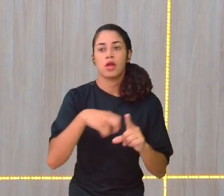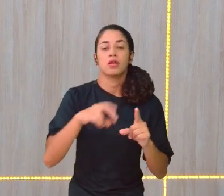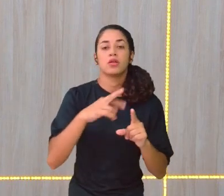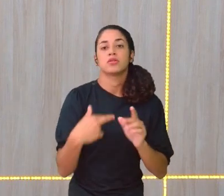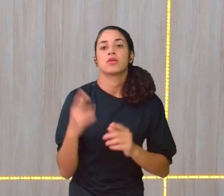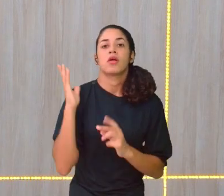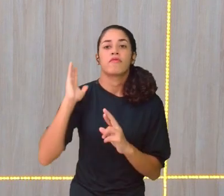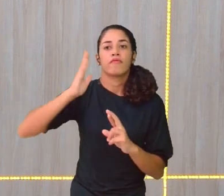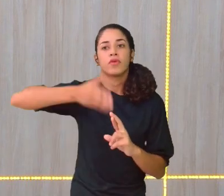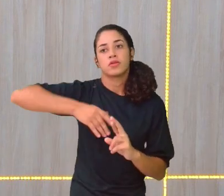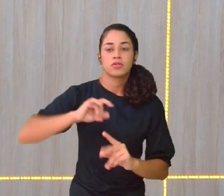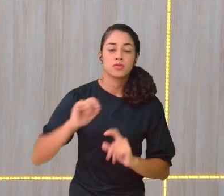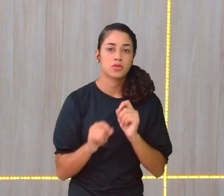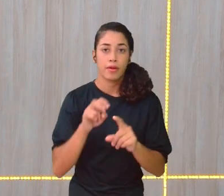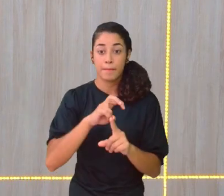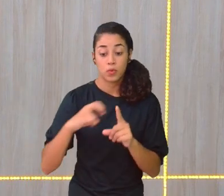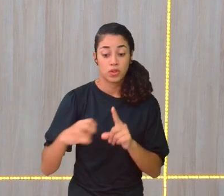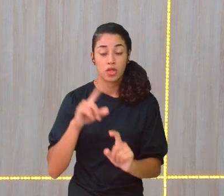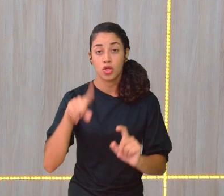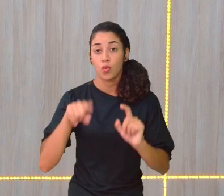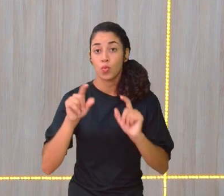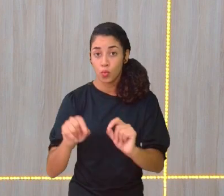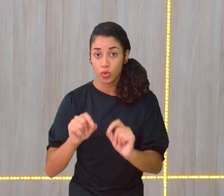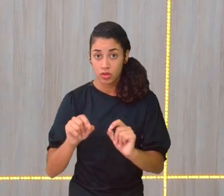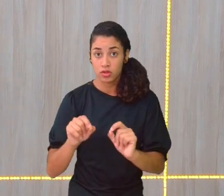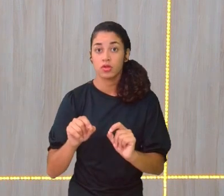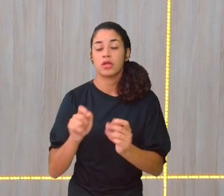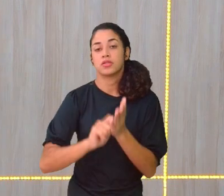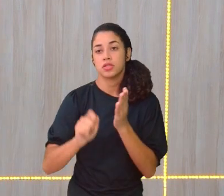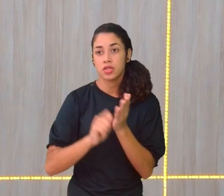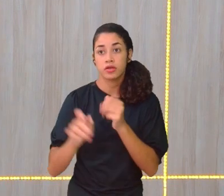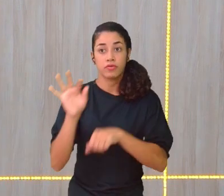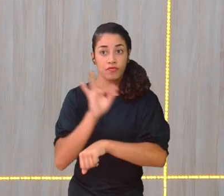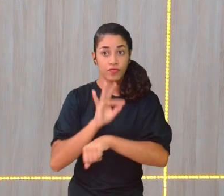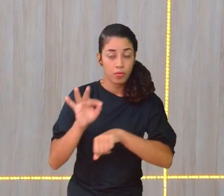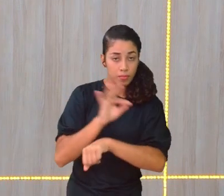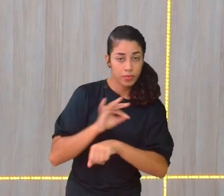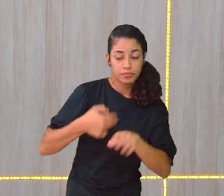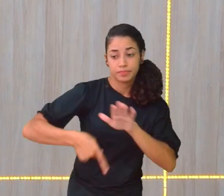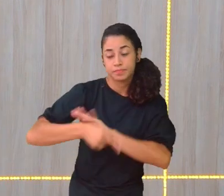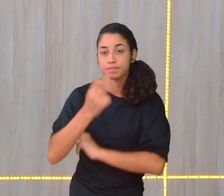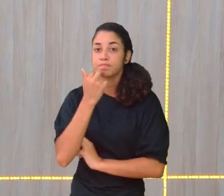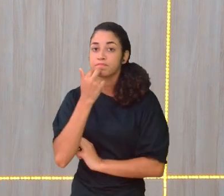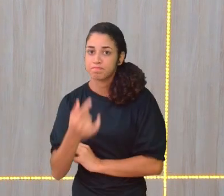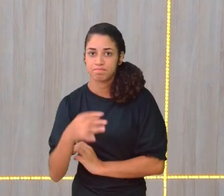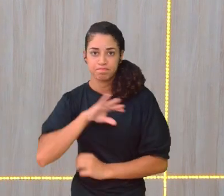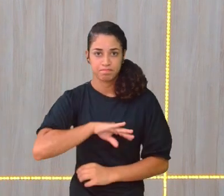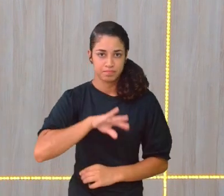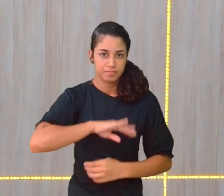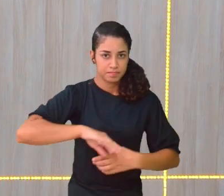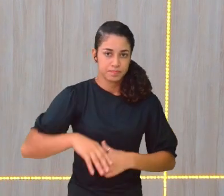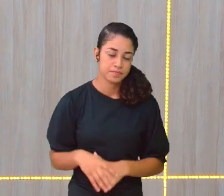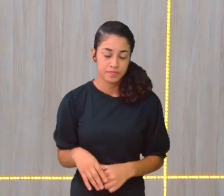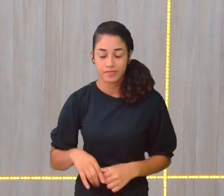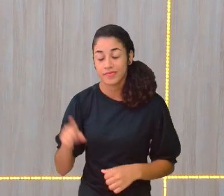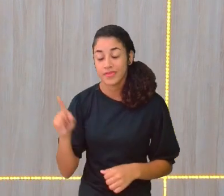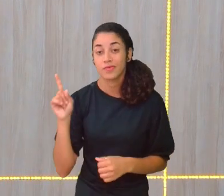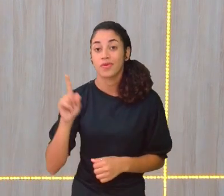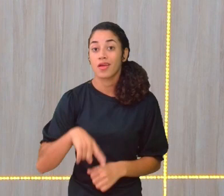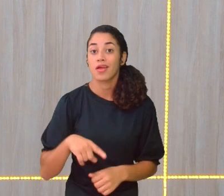de referência, não é? A modalidade escrita formal da nossa língua. Então, ela é